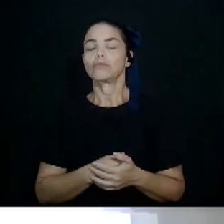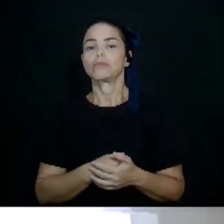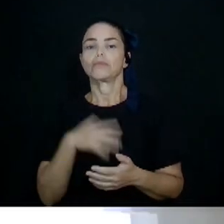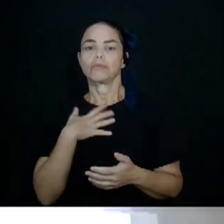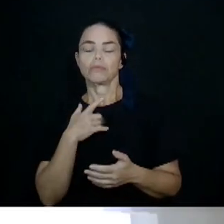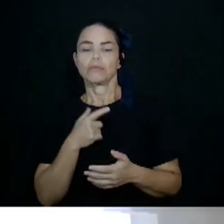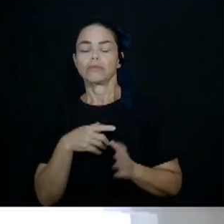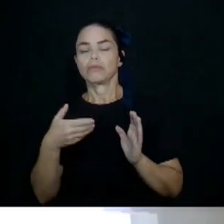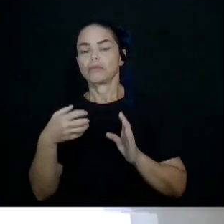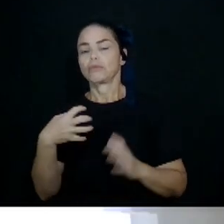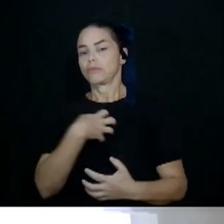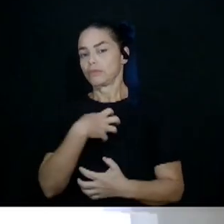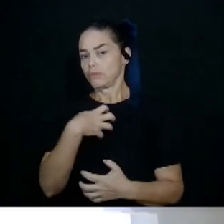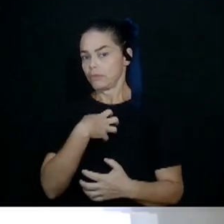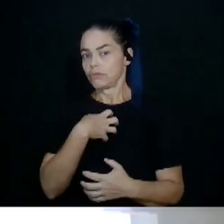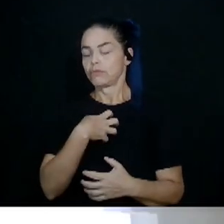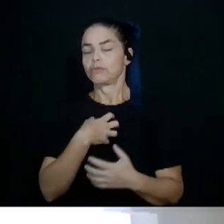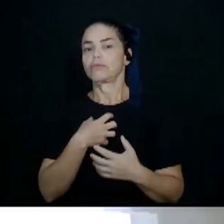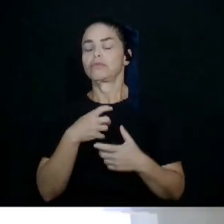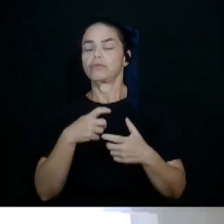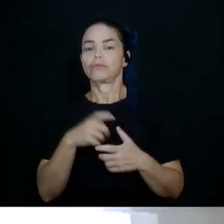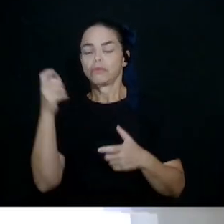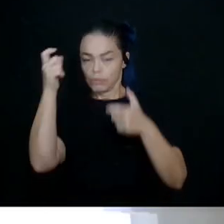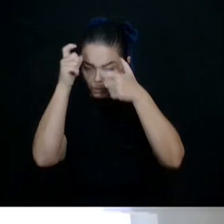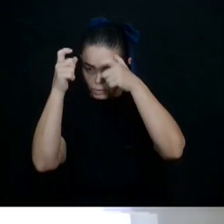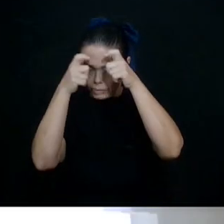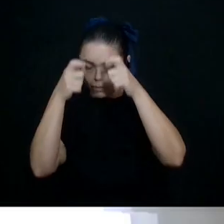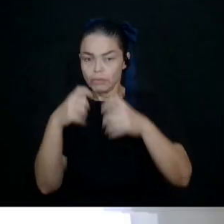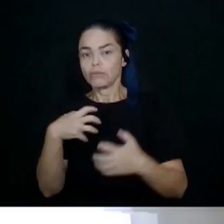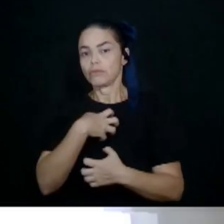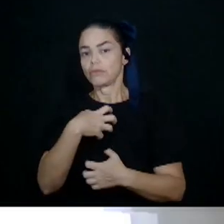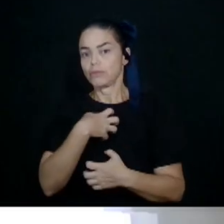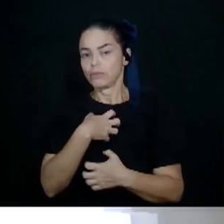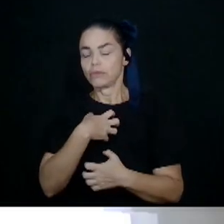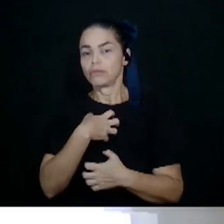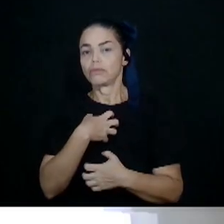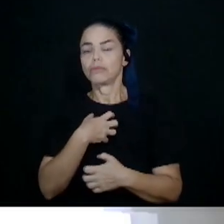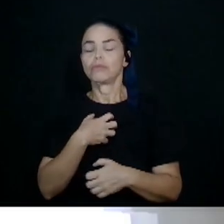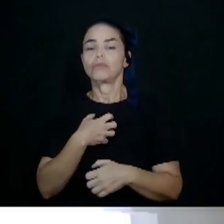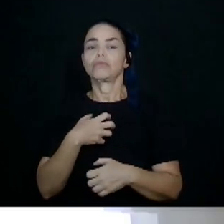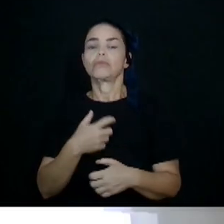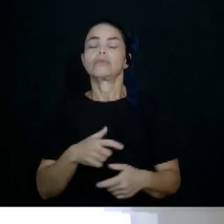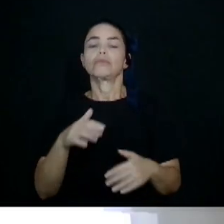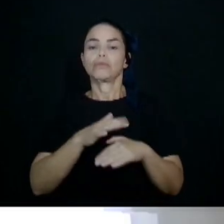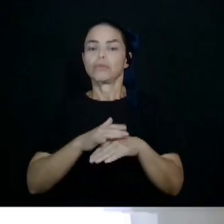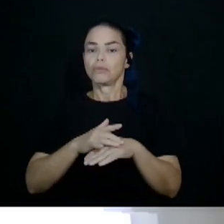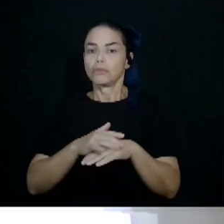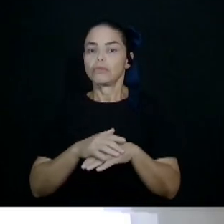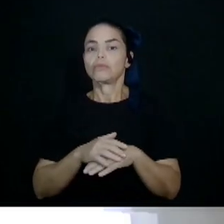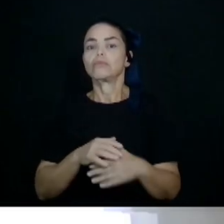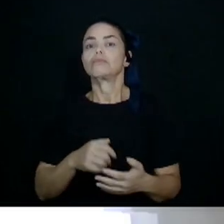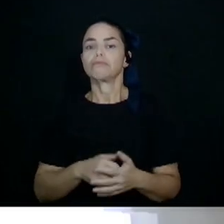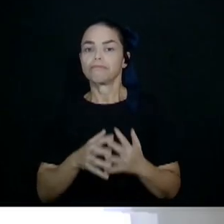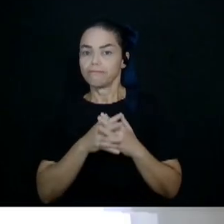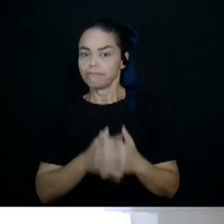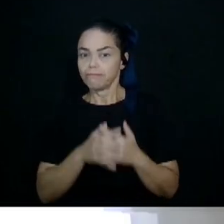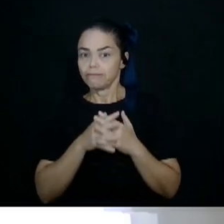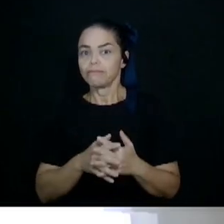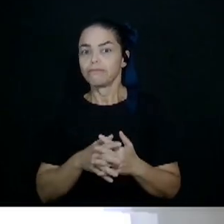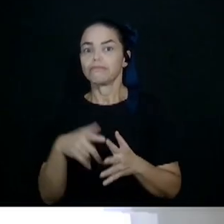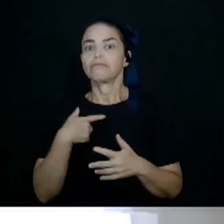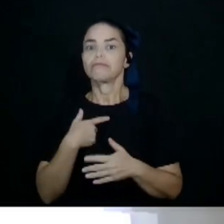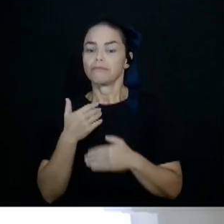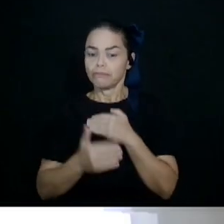sintomas, né, do transtorno de acumulação junto com os sintomas das comorbidades, e funcionalmente a pessoa vai ficando cada vez